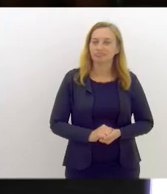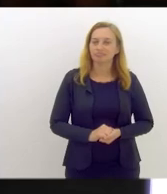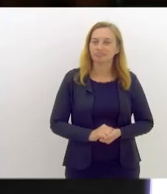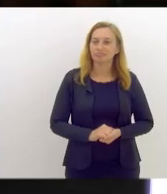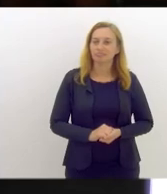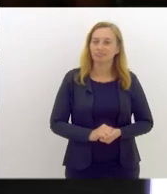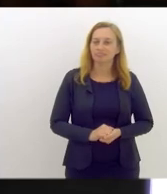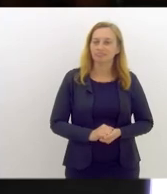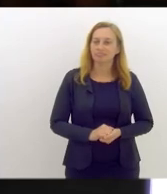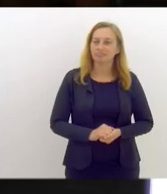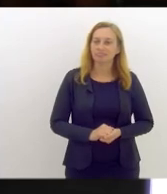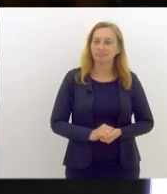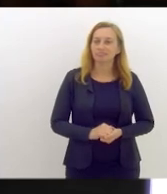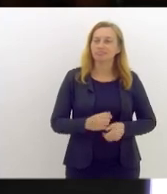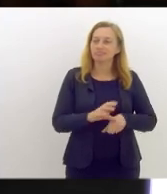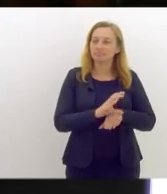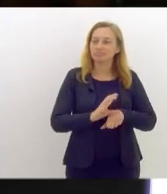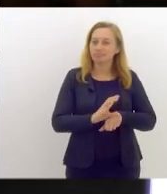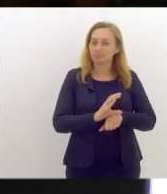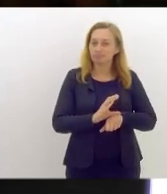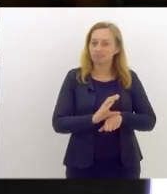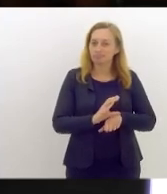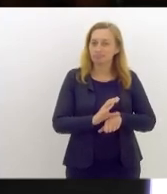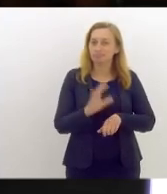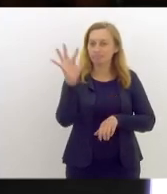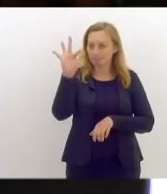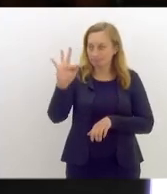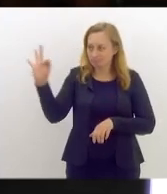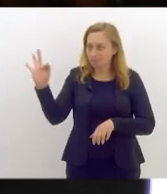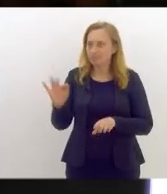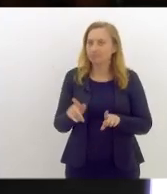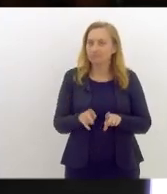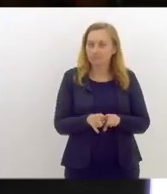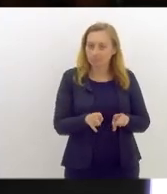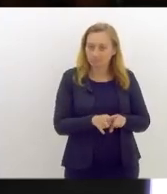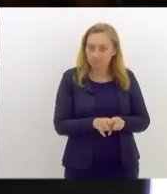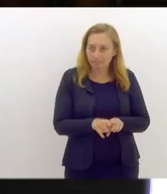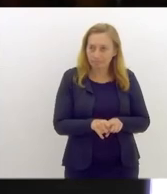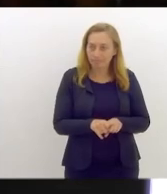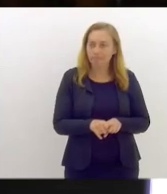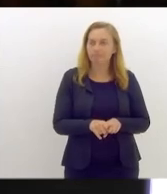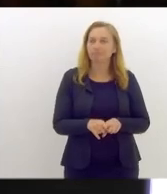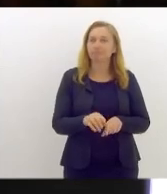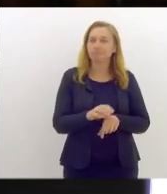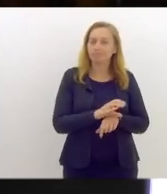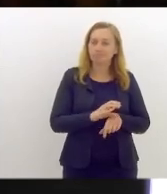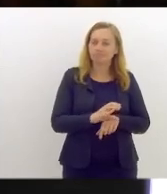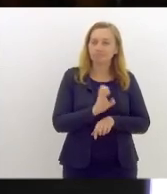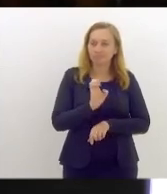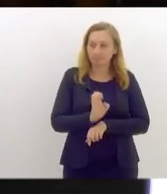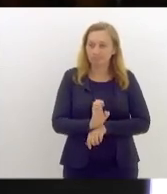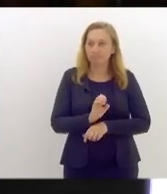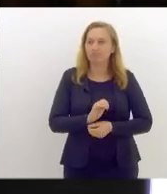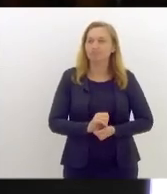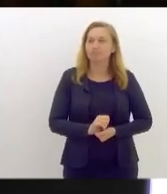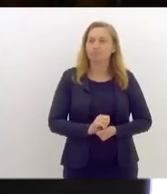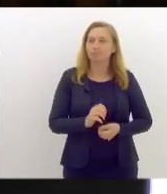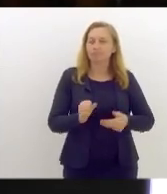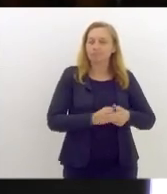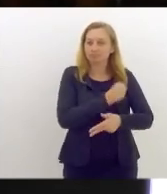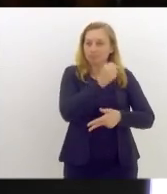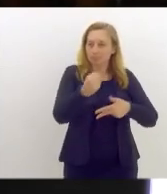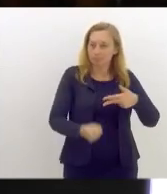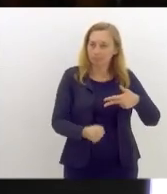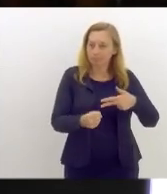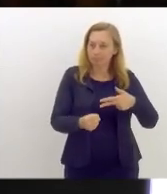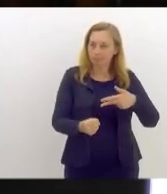a segunda Constituição Federal também replicado na construção Estadual os poderes são